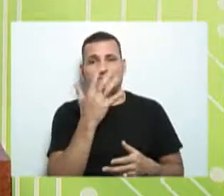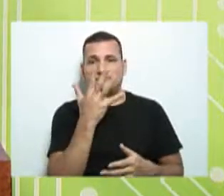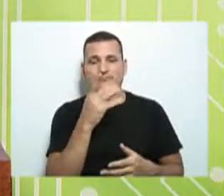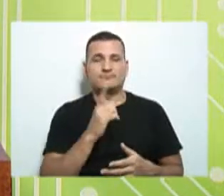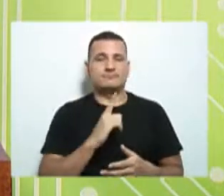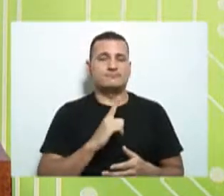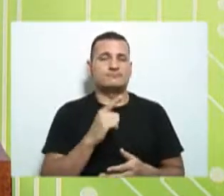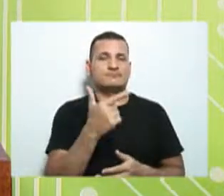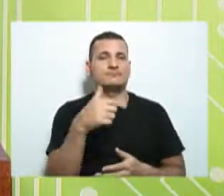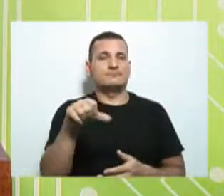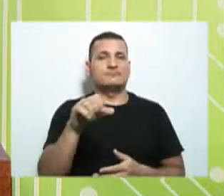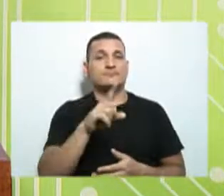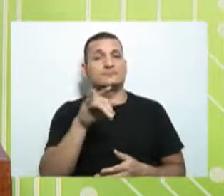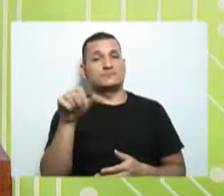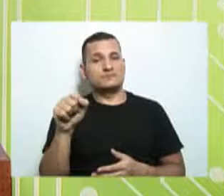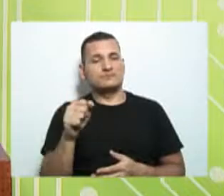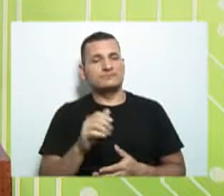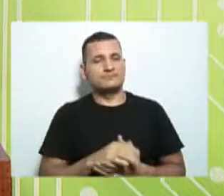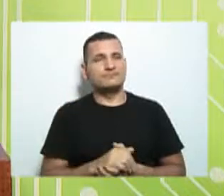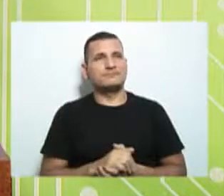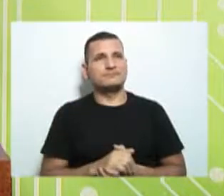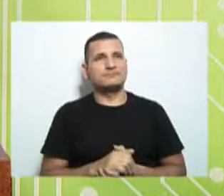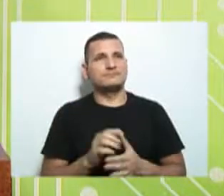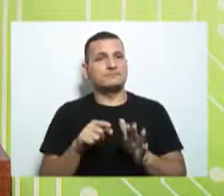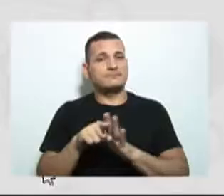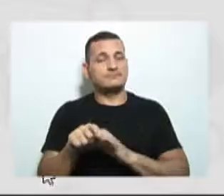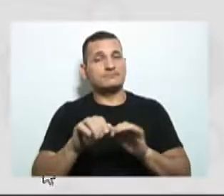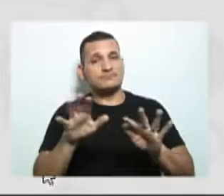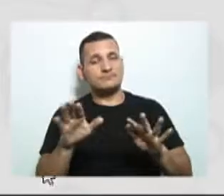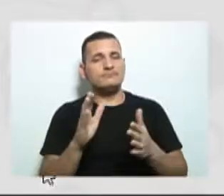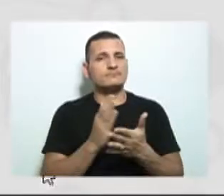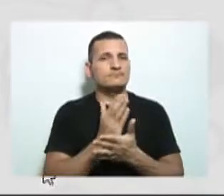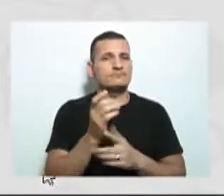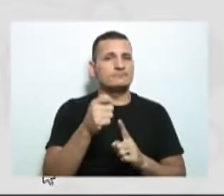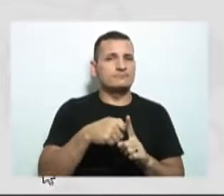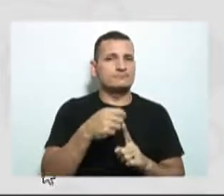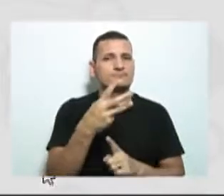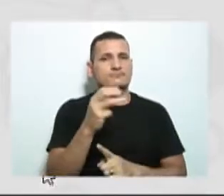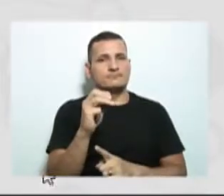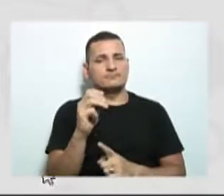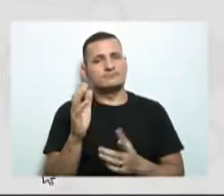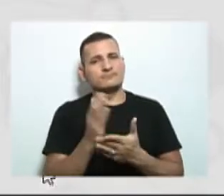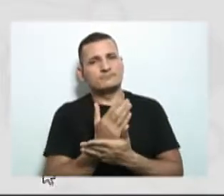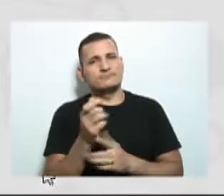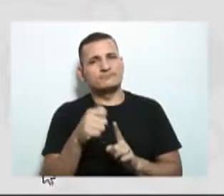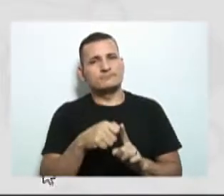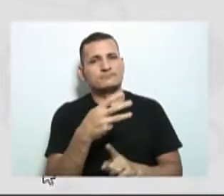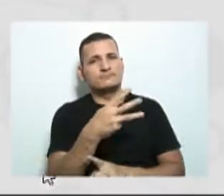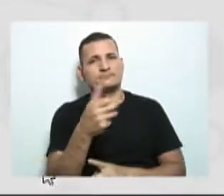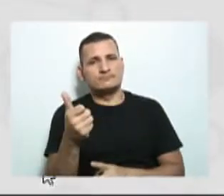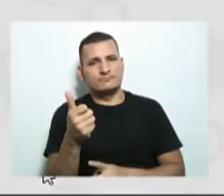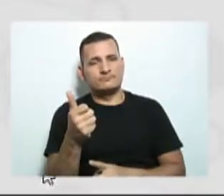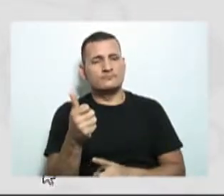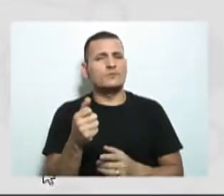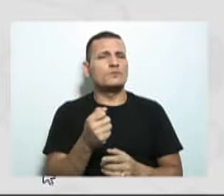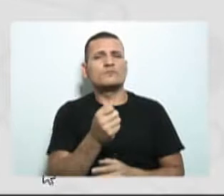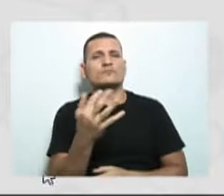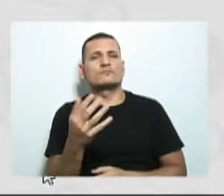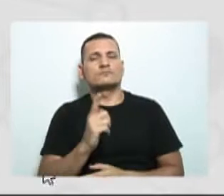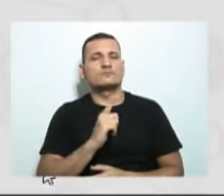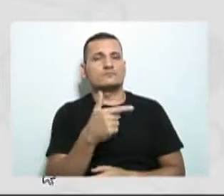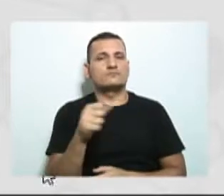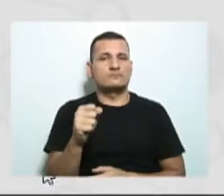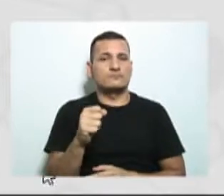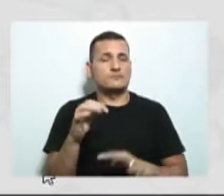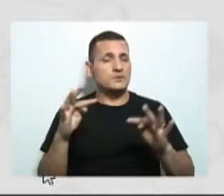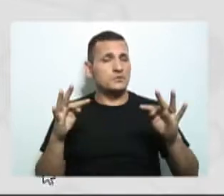dias, tem 29 dias, tem que tomar cuidado, tá bom? A pergunta é clara, alguns meses do ano tem 30 dias, outros têm 31, quantos têm 28? Todos